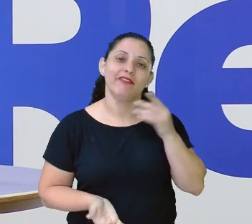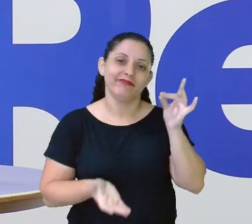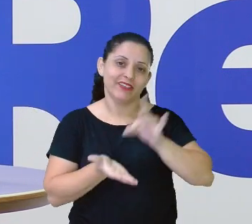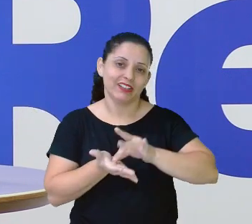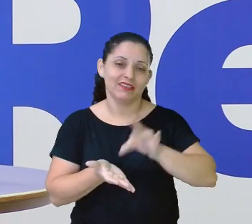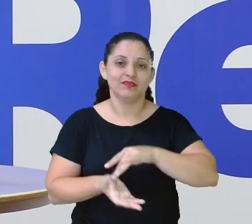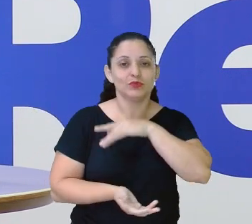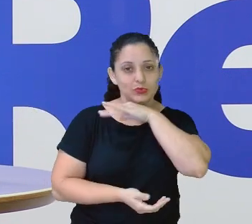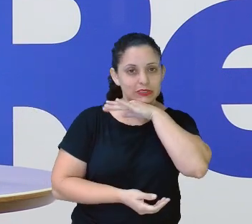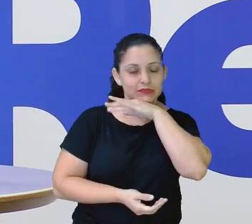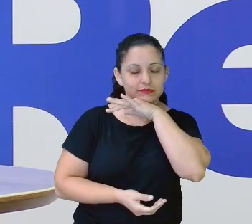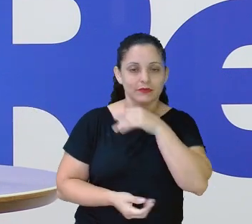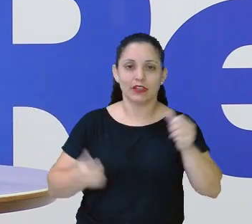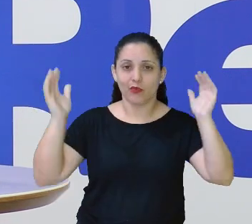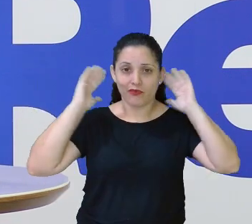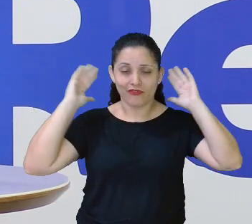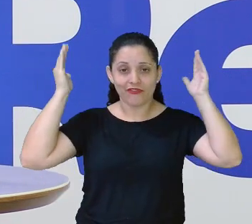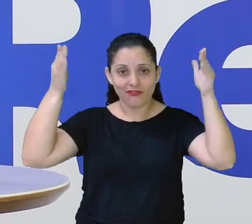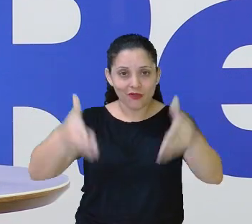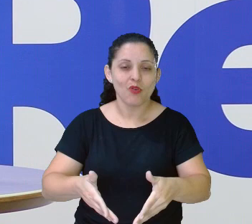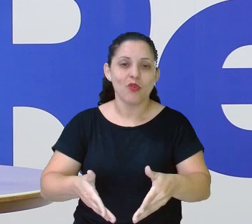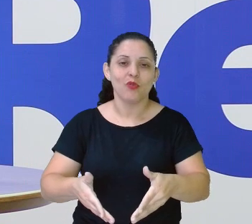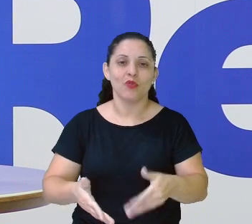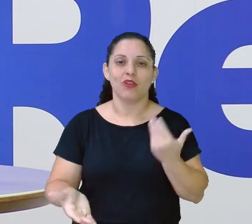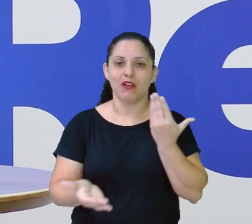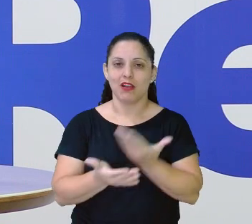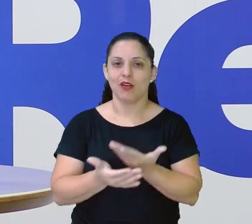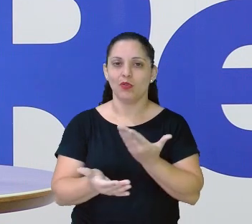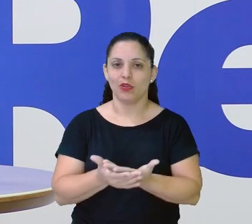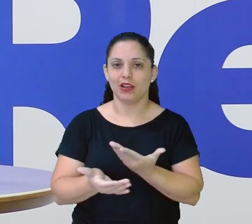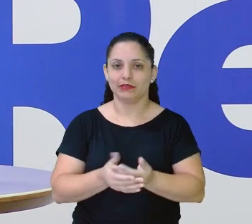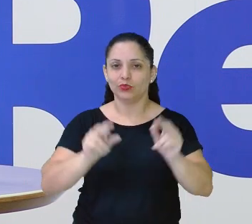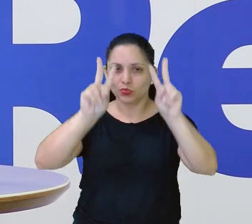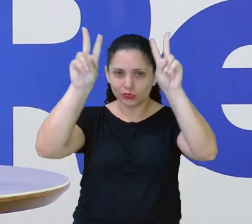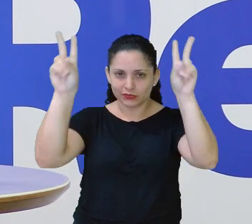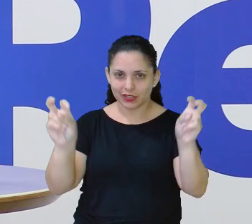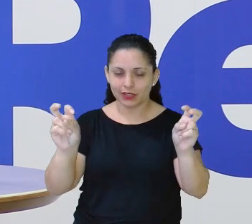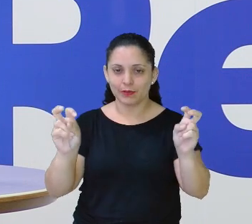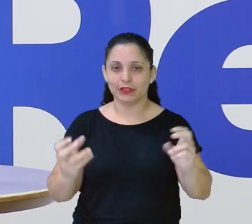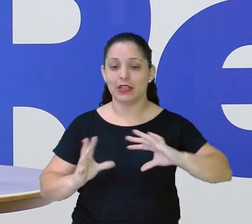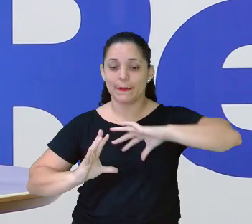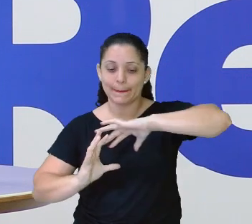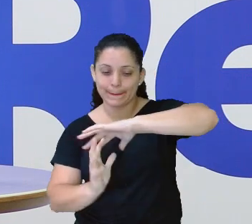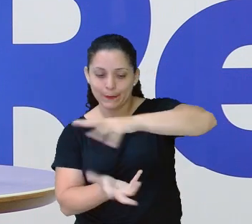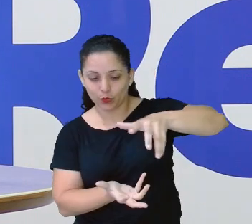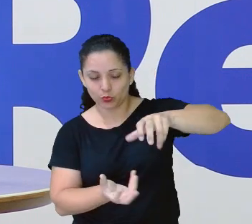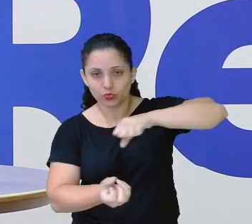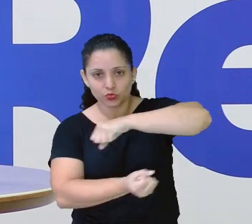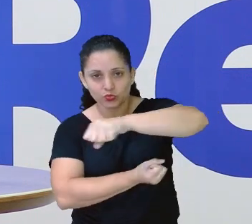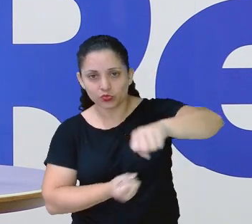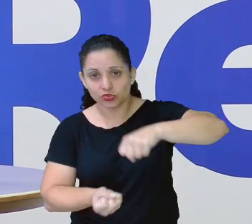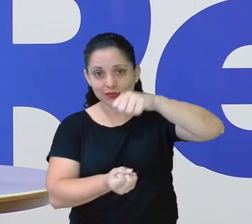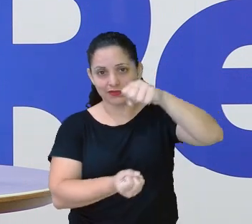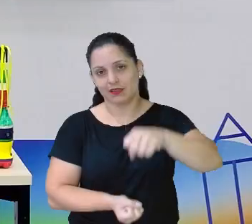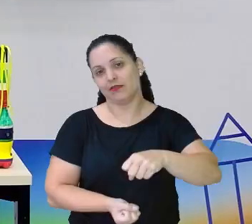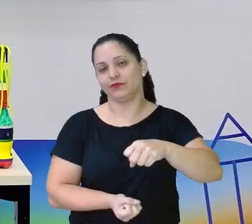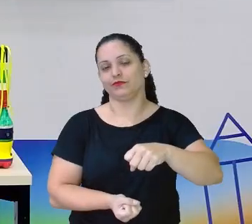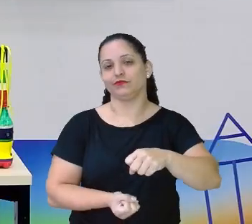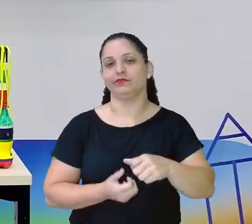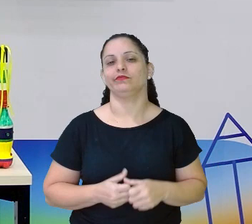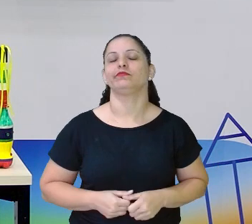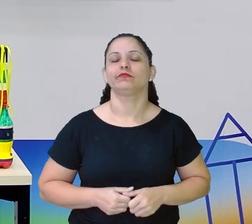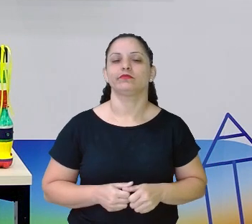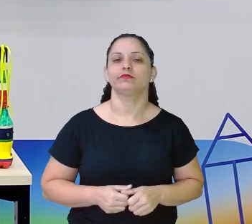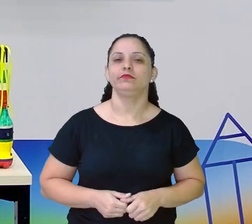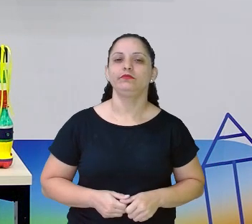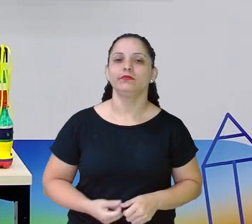isso que é importante a gente focar nessas aulas sobre sustentabilidade, porque isso está mais perto do que a gente imagina. Exato. Eu